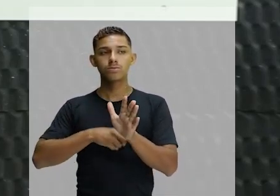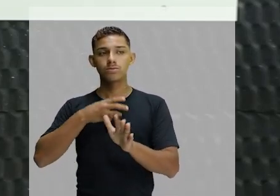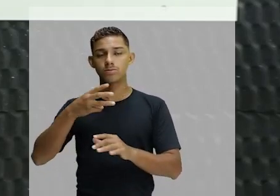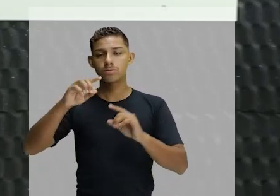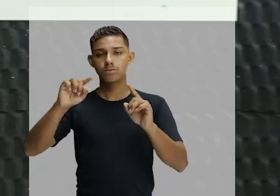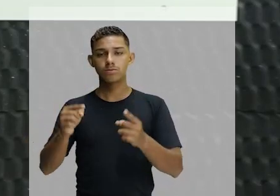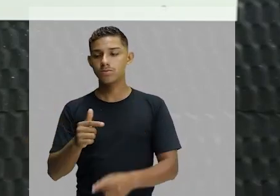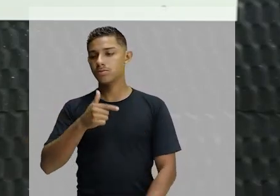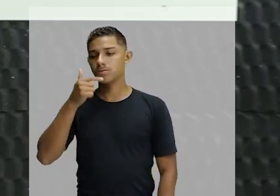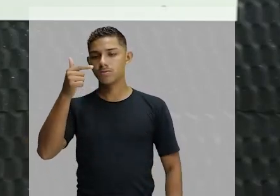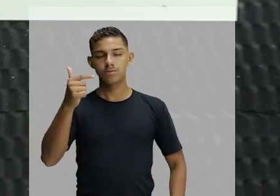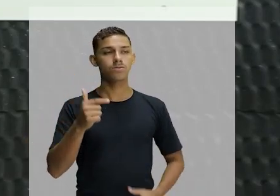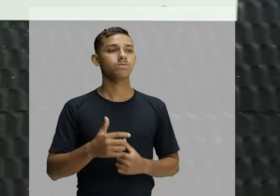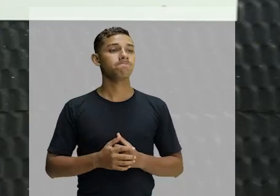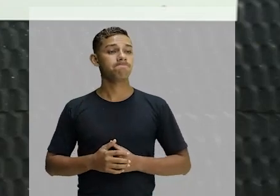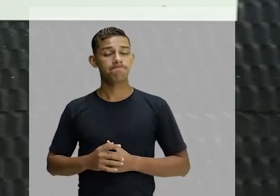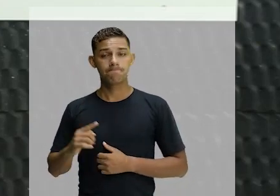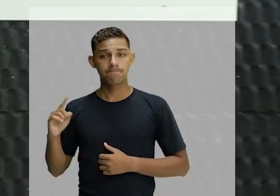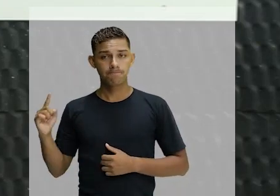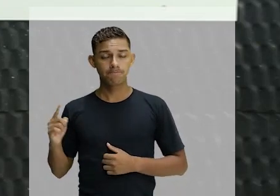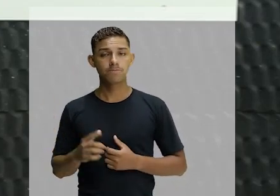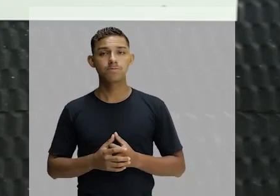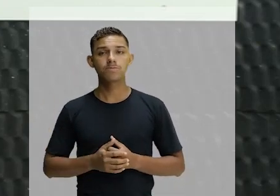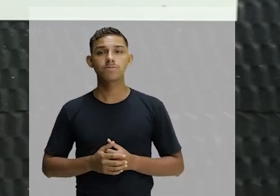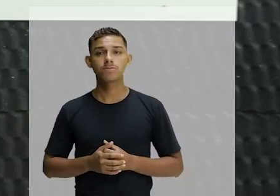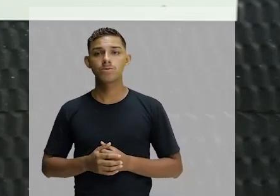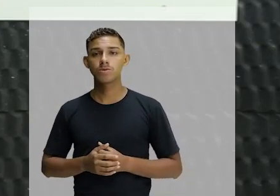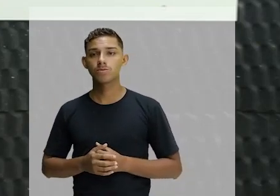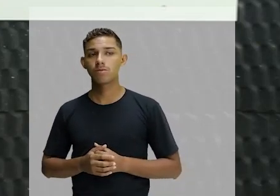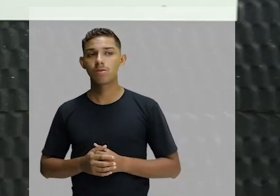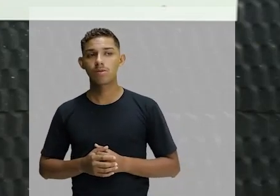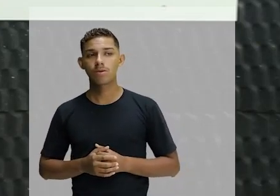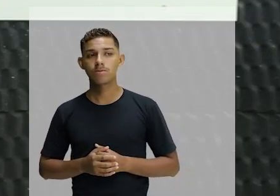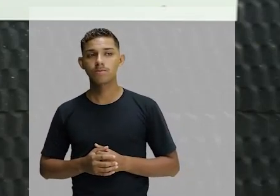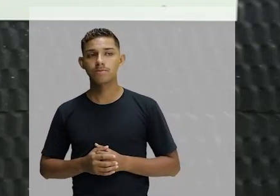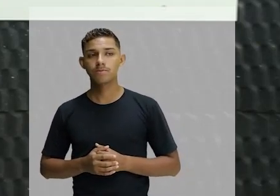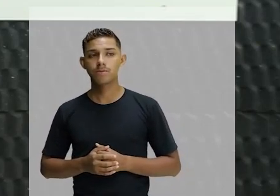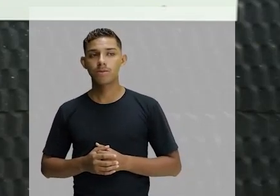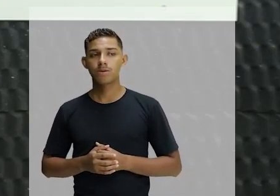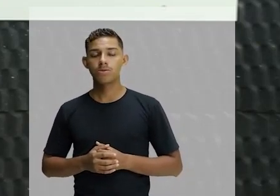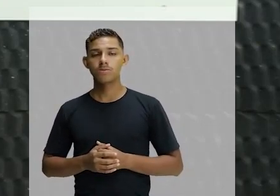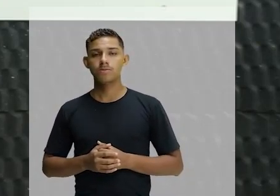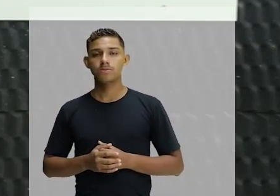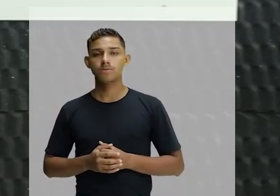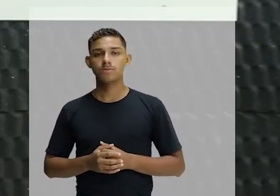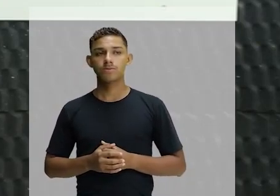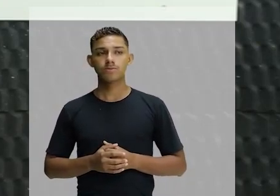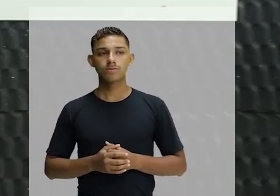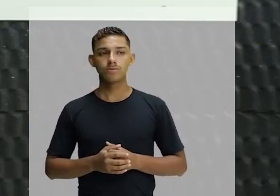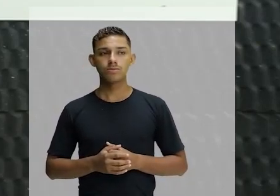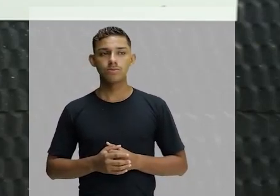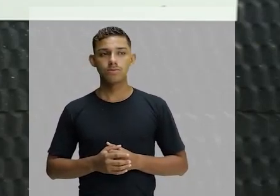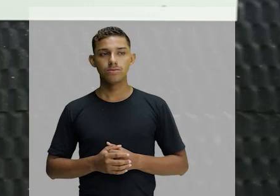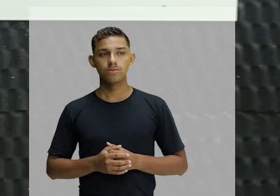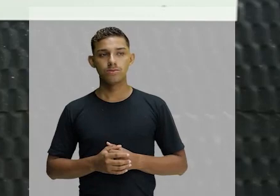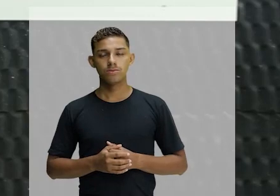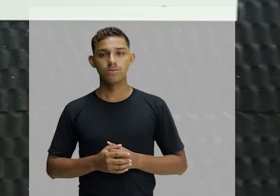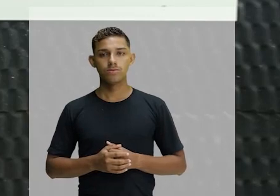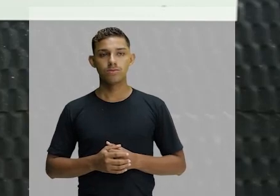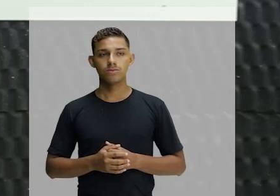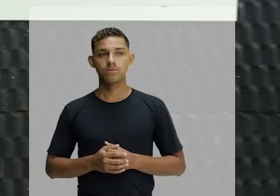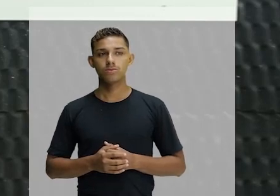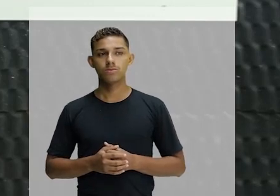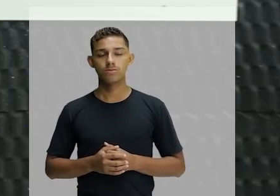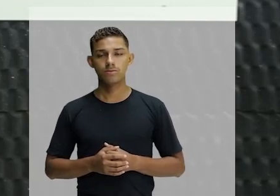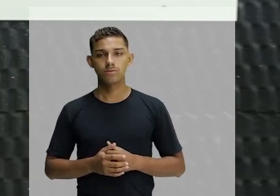Certo? Então, nós temos que a distância do ponto P para o ponto O vai ser igual a 16